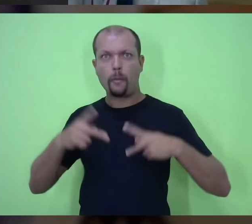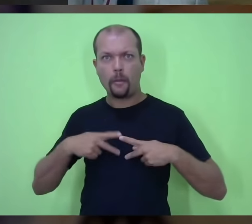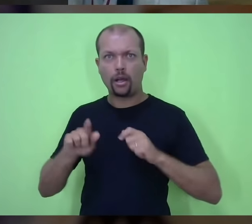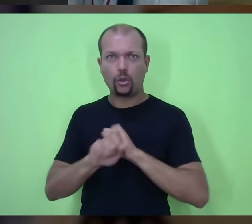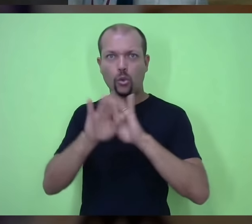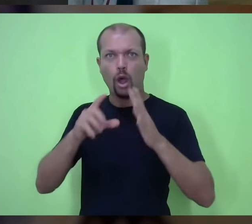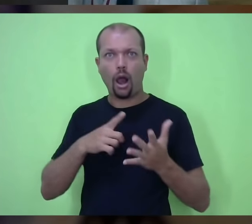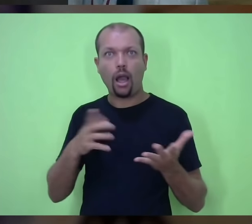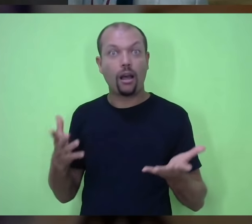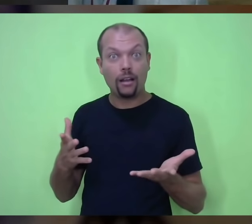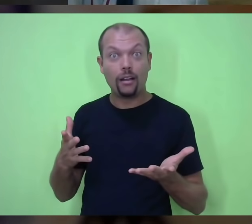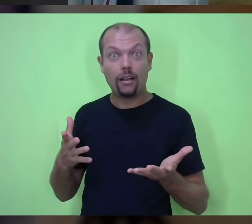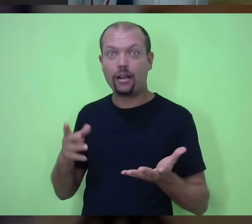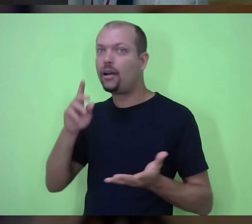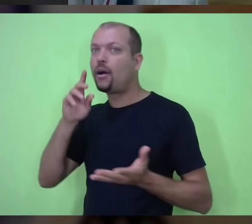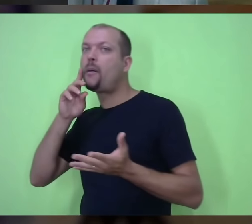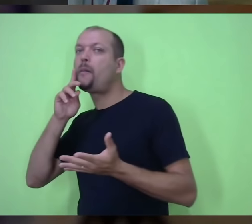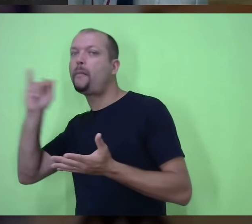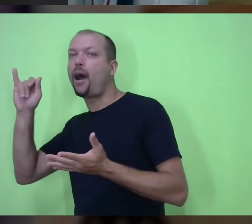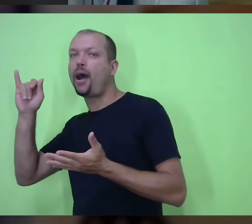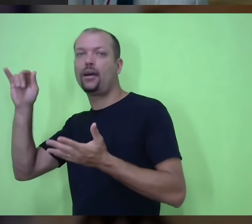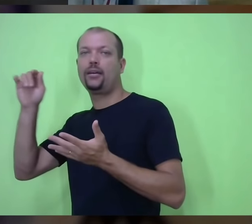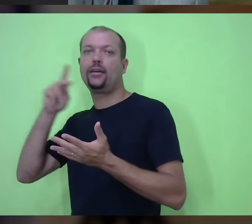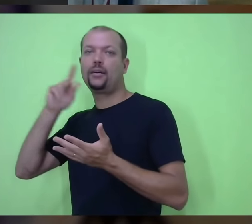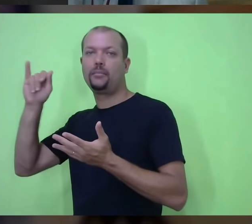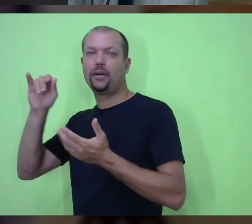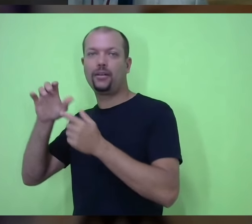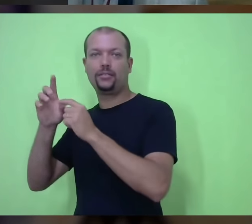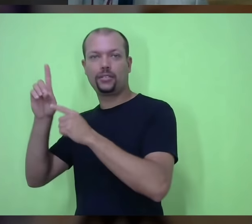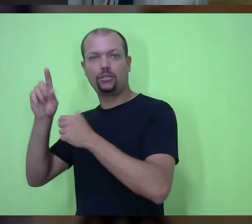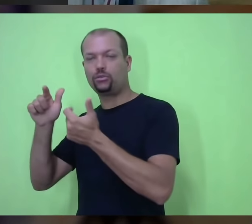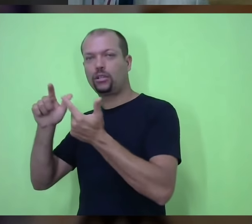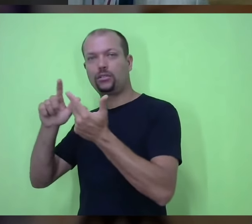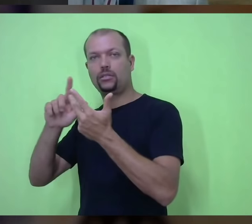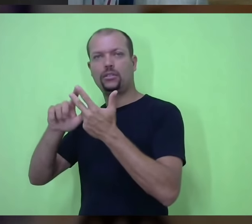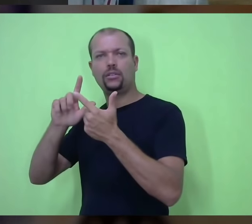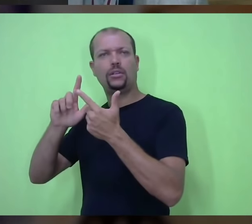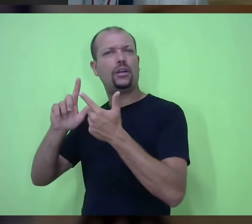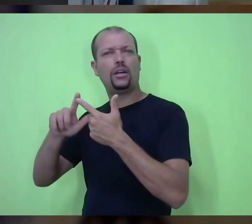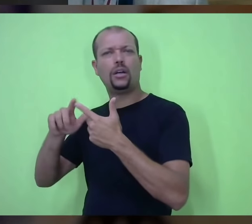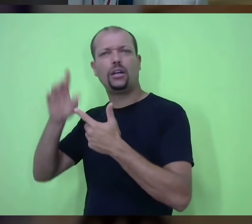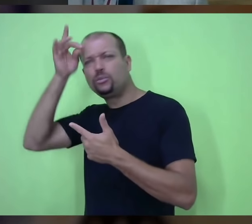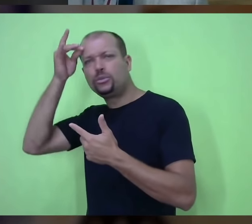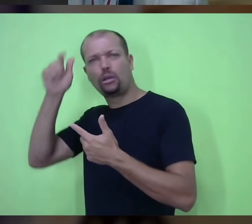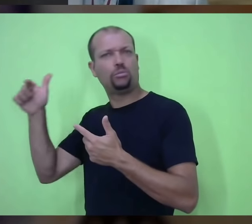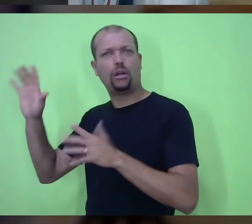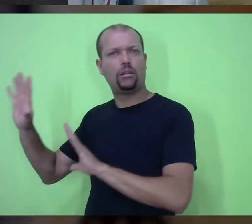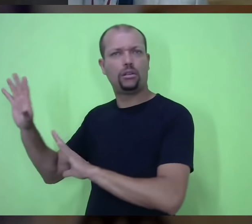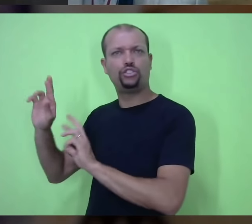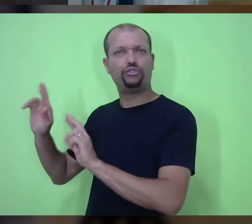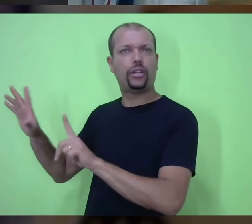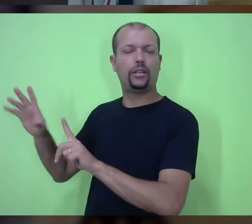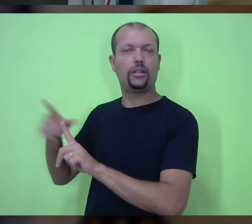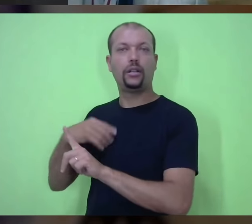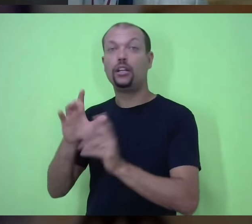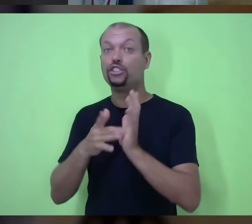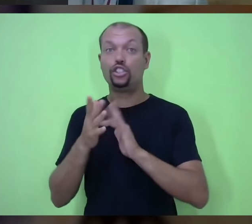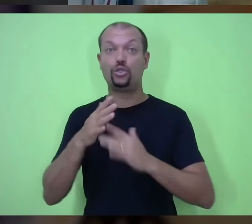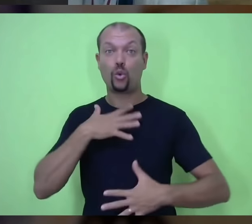glorificado. Experiência que o Pai não teve, experiência que o Espírito não teve. Portanto, você que nos acompanha, é importante que você entenda